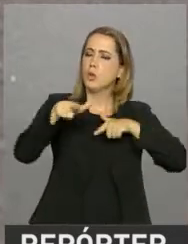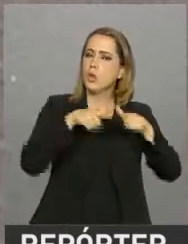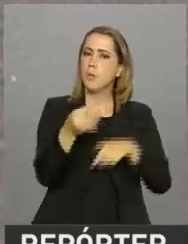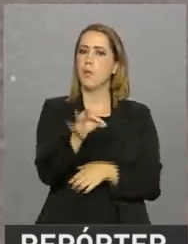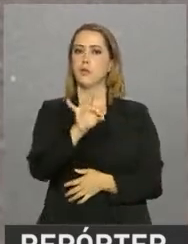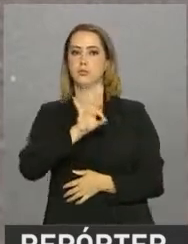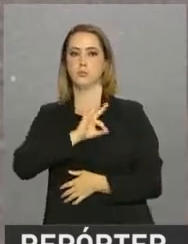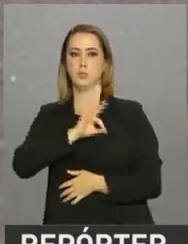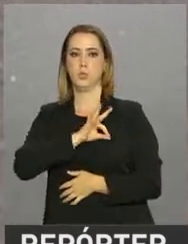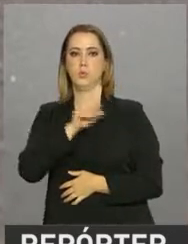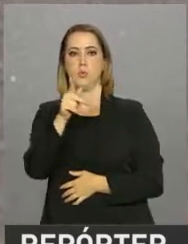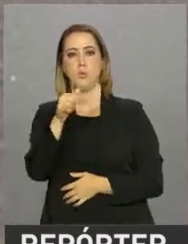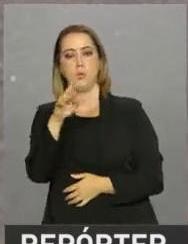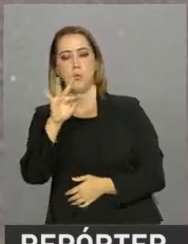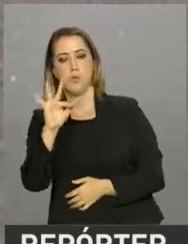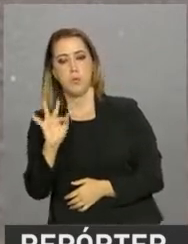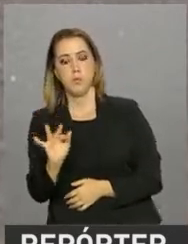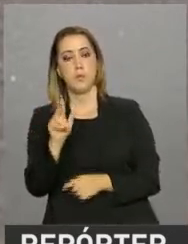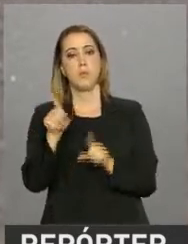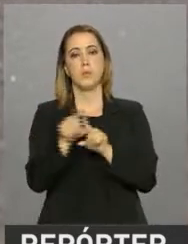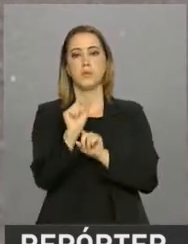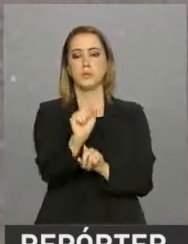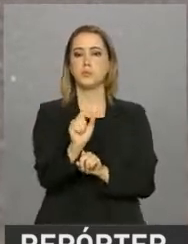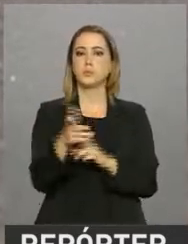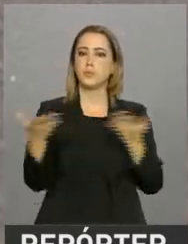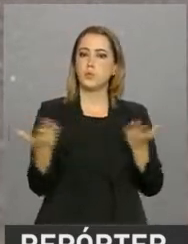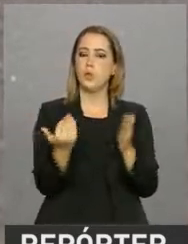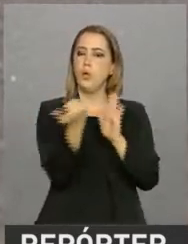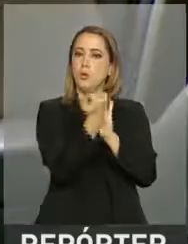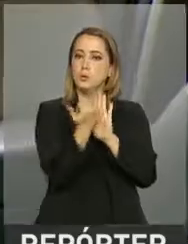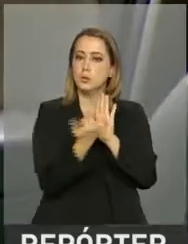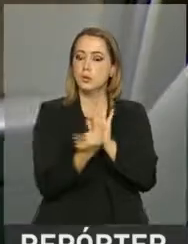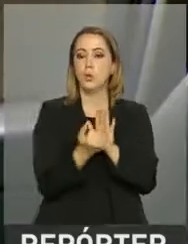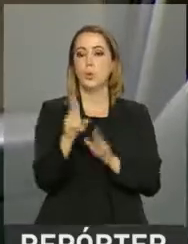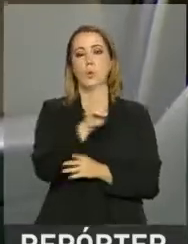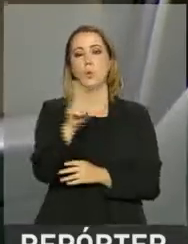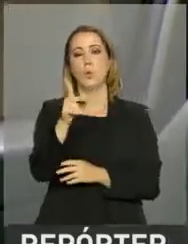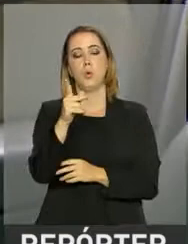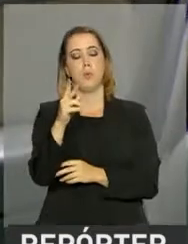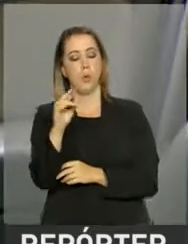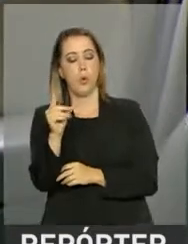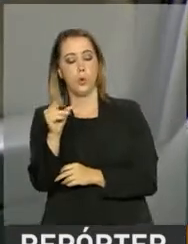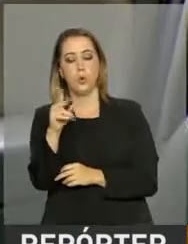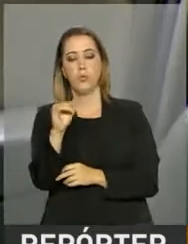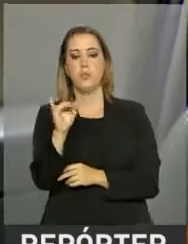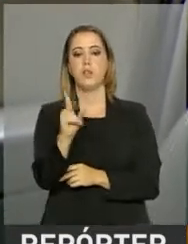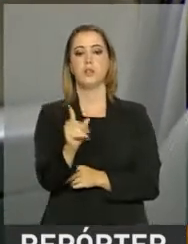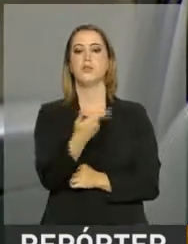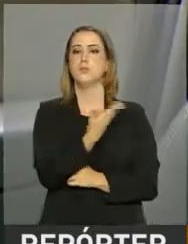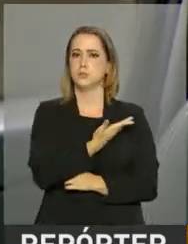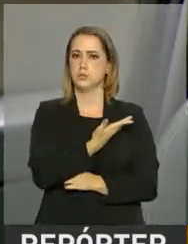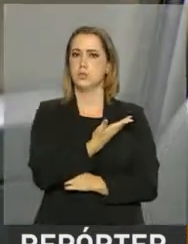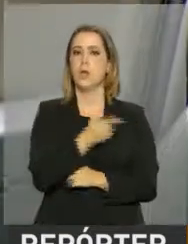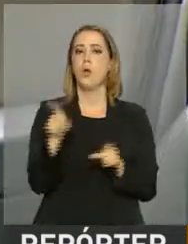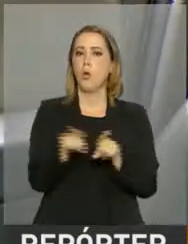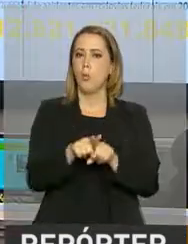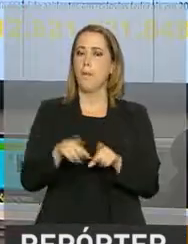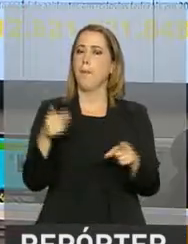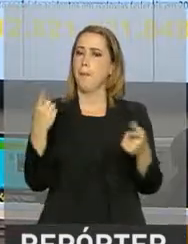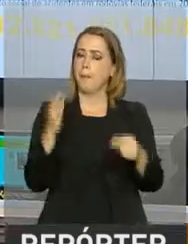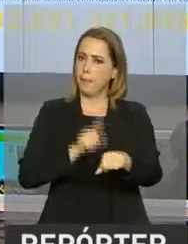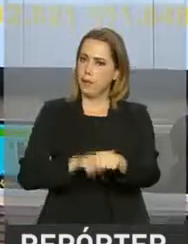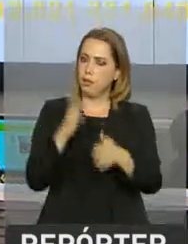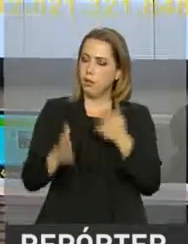Polícia Rodoviária Federal que fazem parte da Operação Rodovida. É a época que muita gente viaja, tem que ter realmente fiscalização.